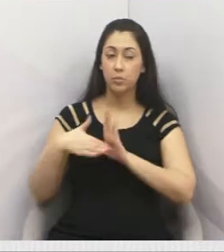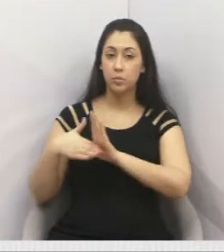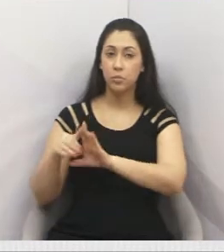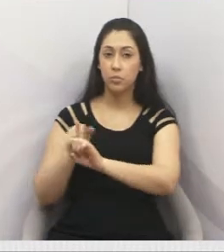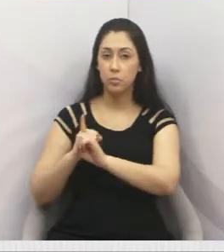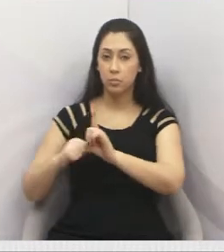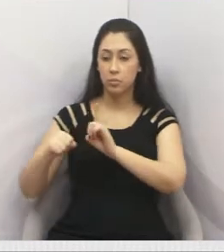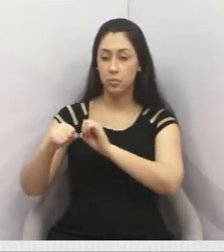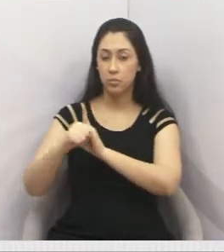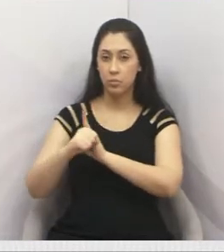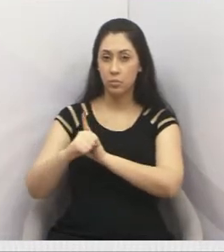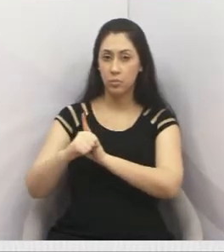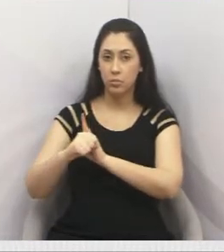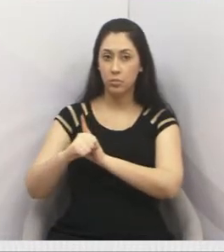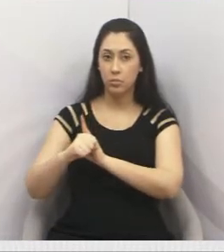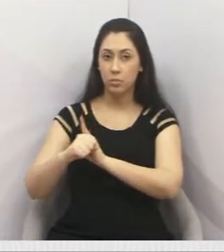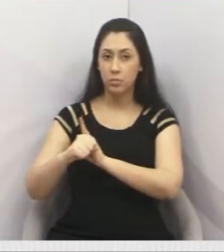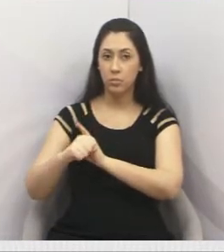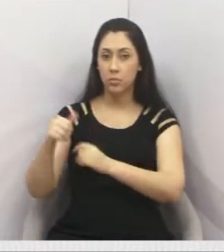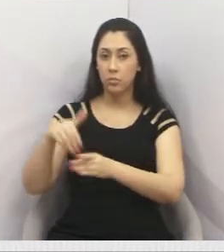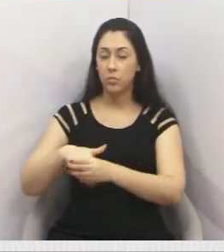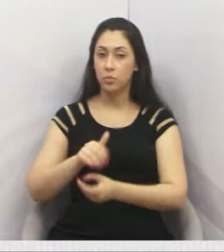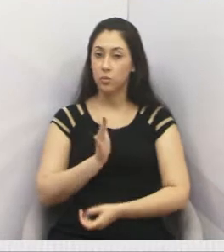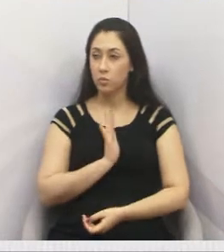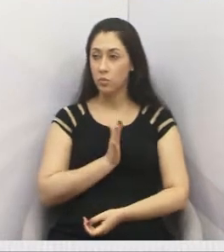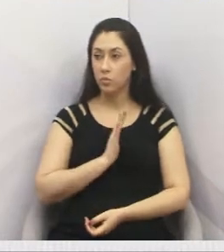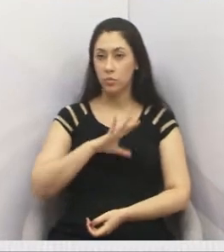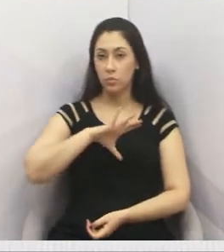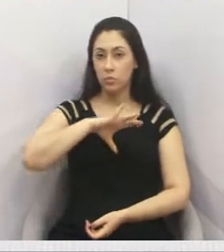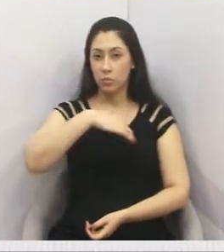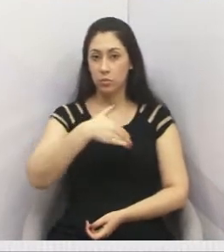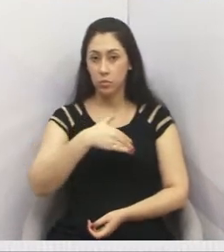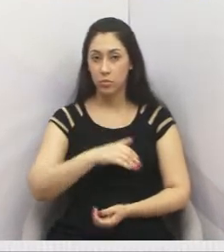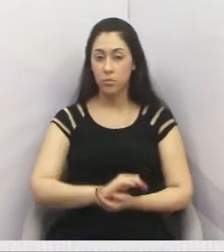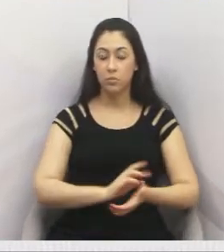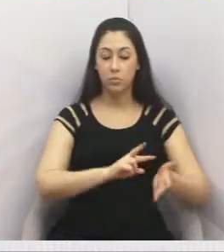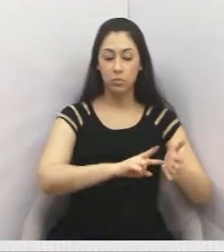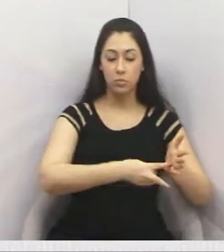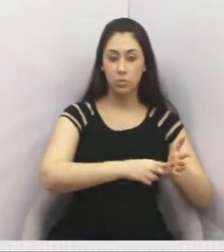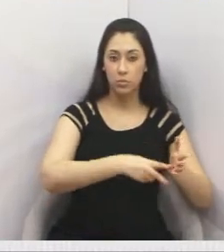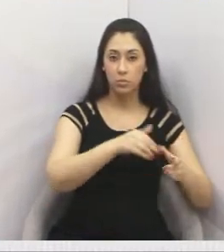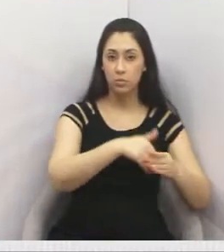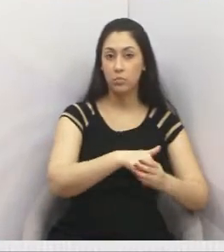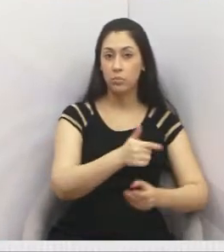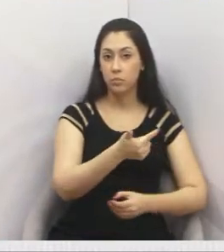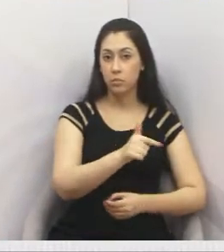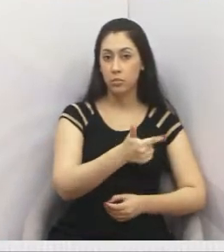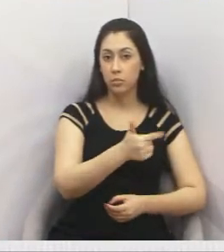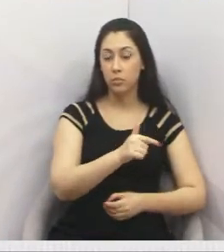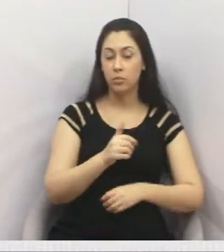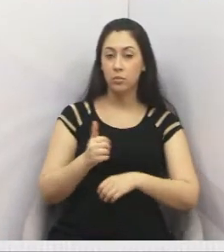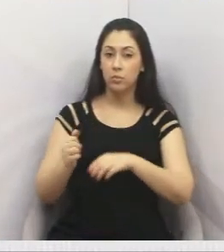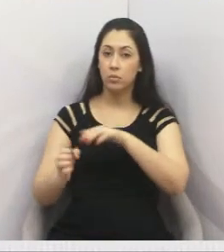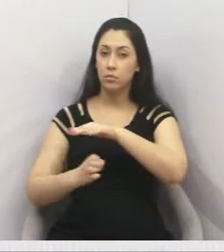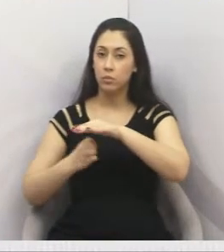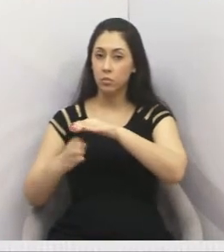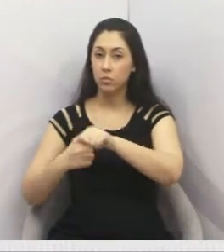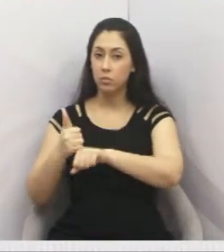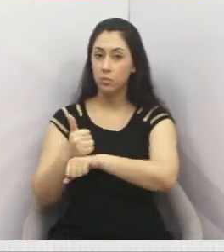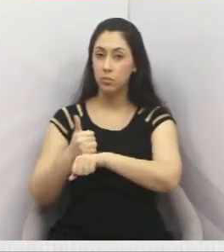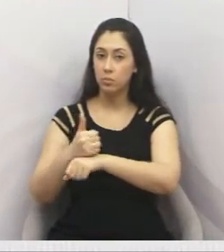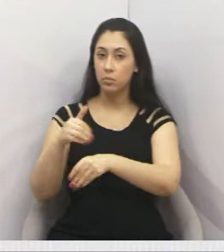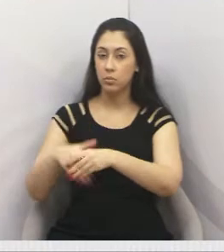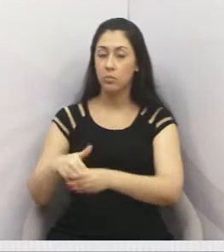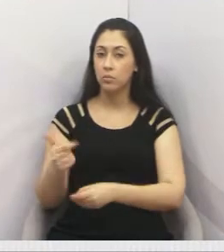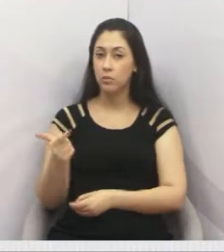Movimentos populares e coletivos Quilombo Coração Valente, entidade de classe sindical em branco, empresas ou entidades profissionais